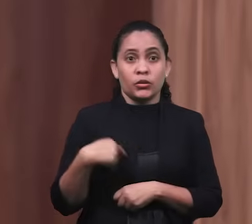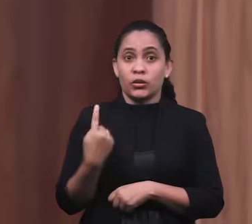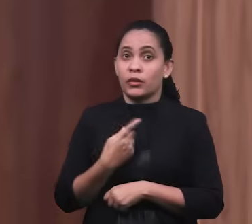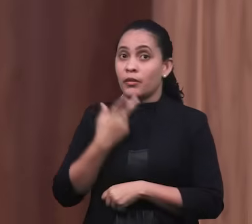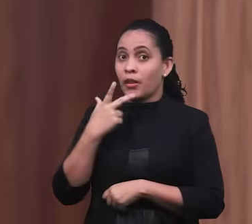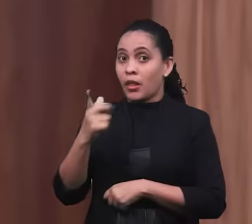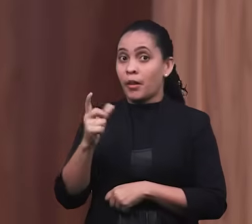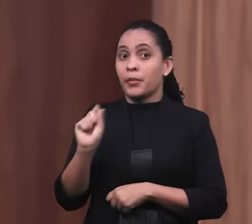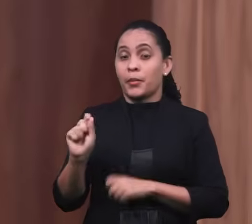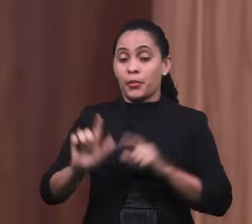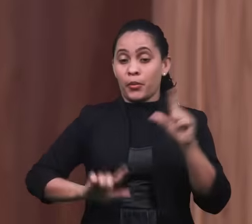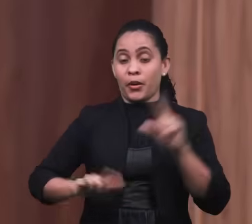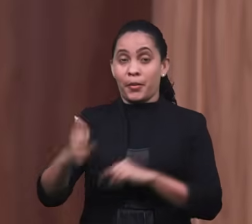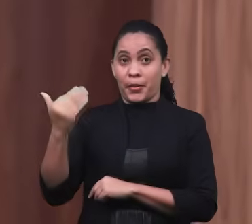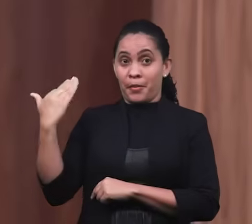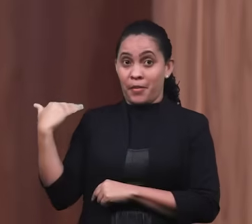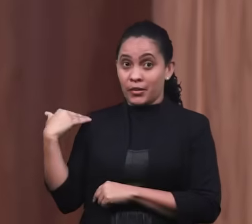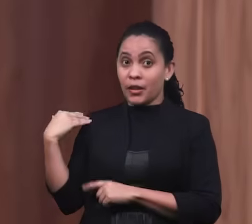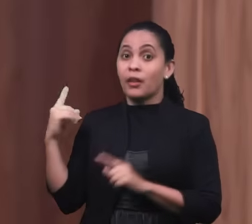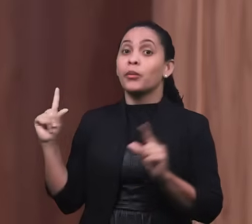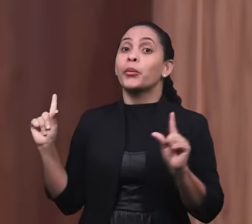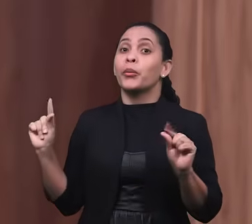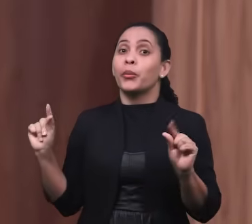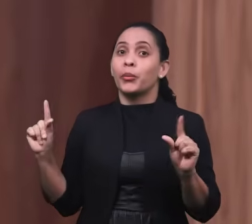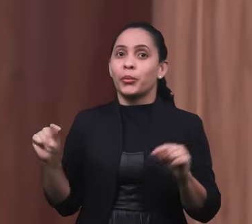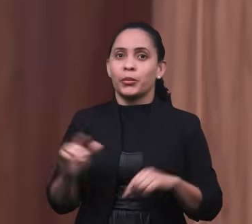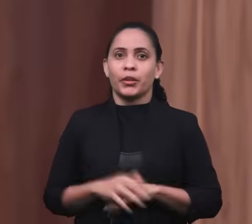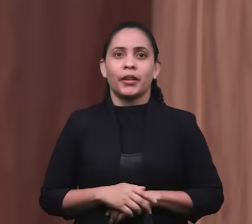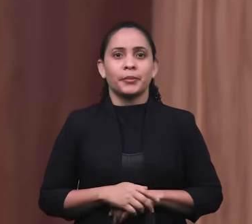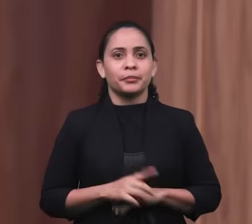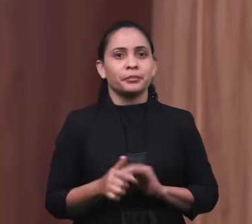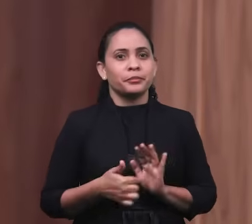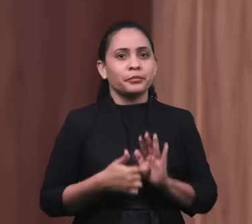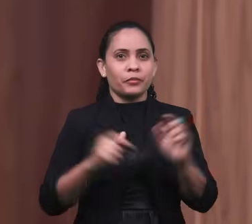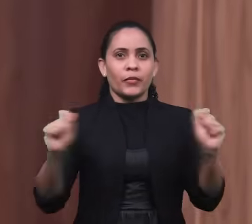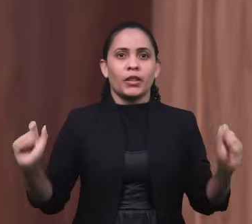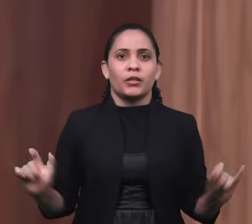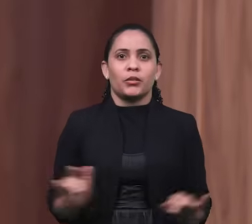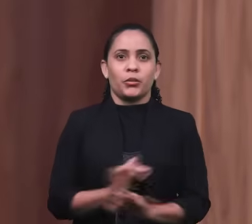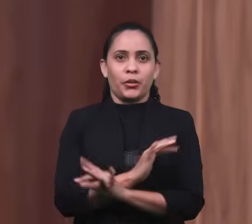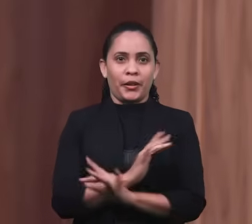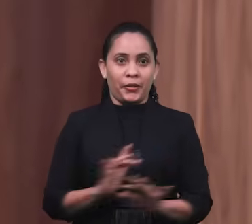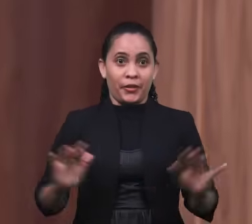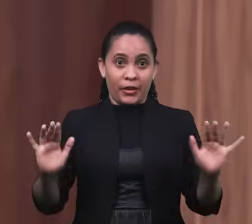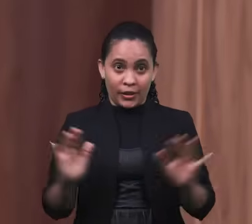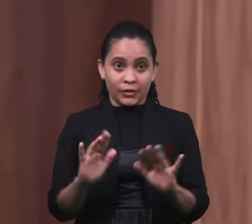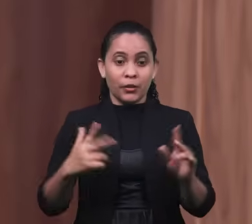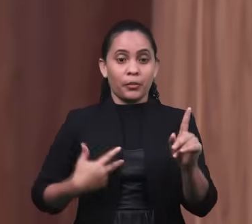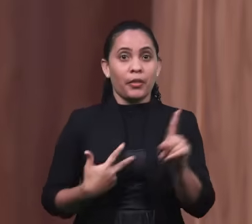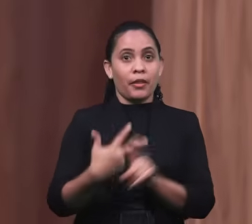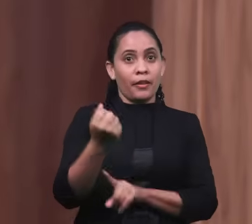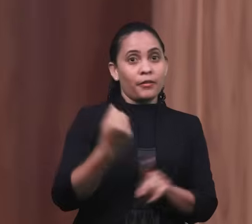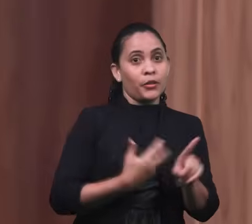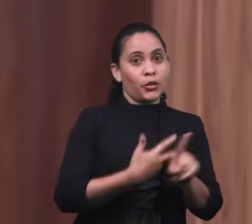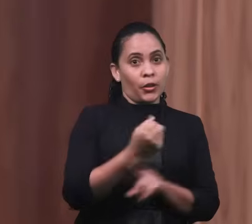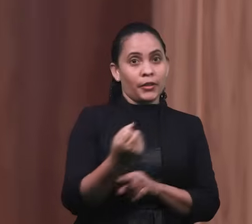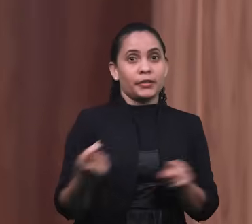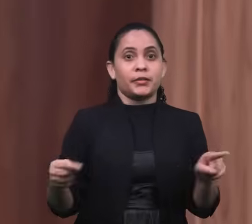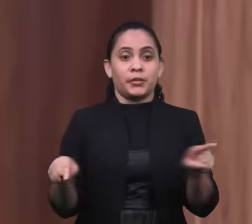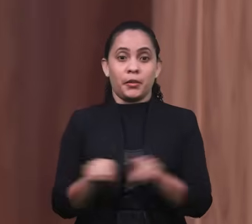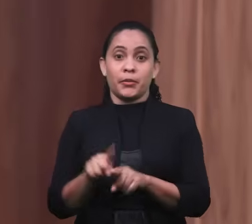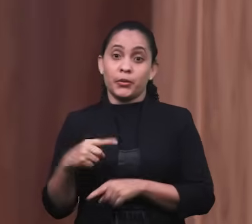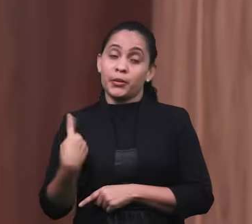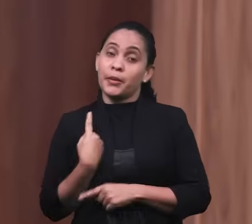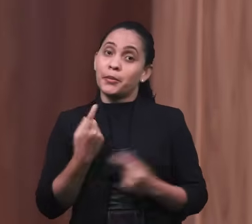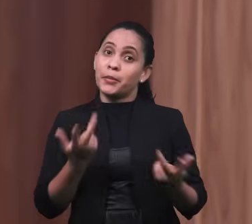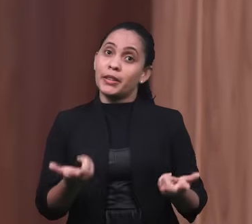no episódio anterior que a celebração, a glorificação devia existir após uma vitória, né? E aqui a gente